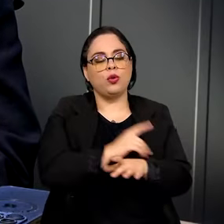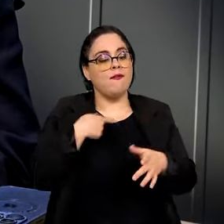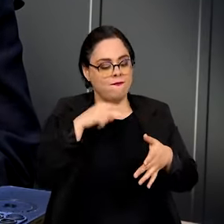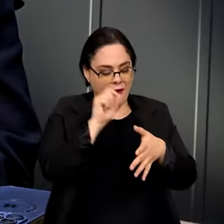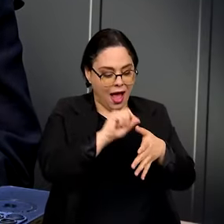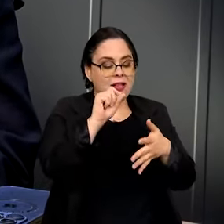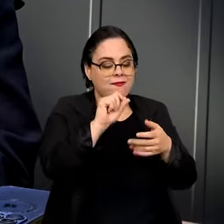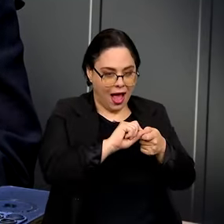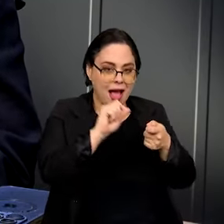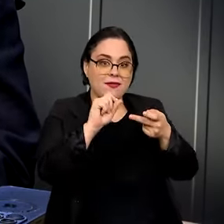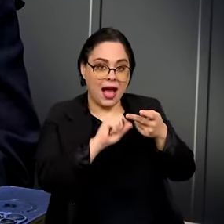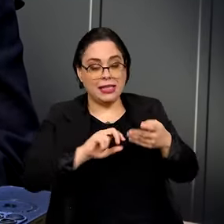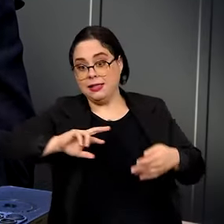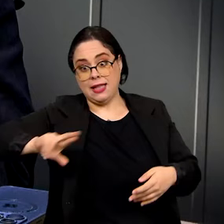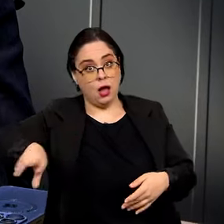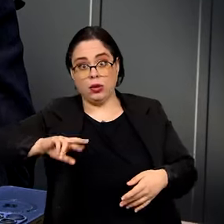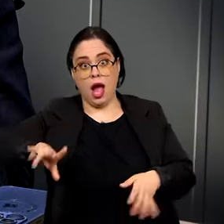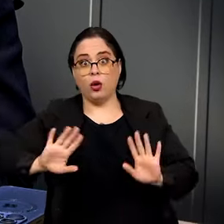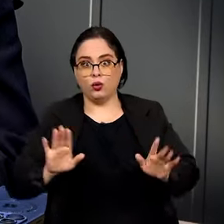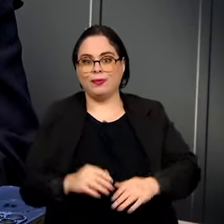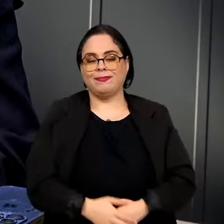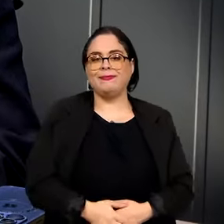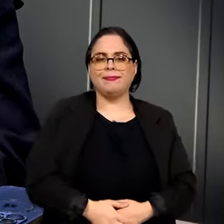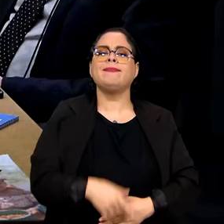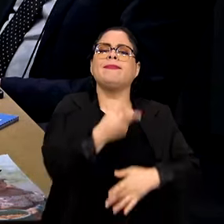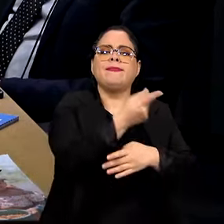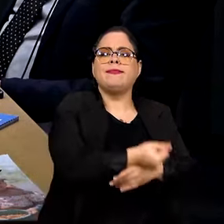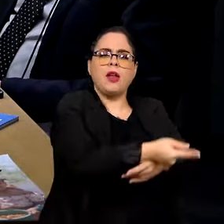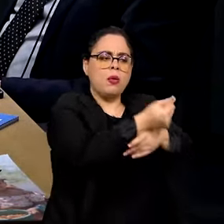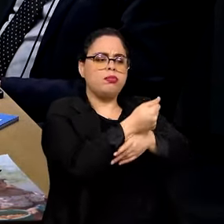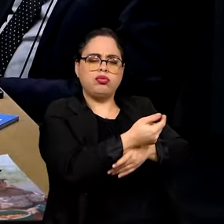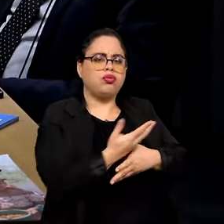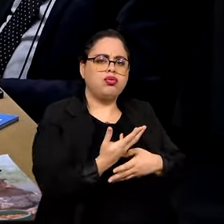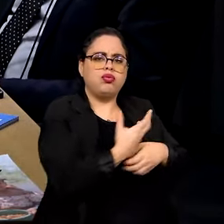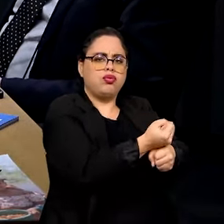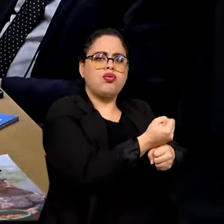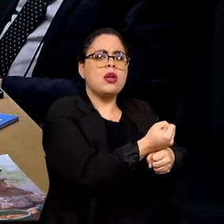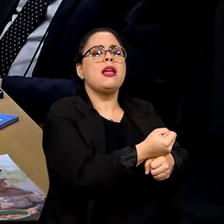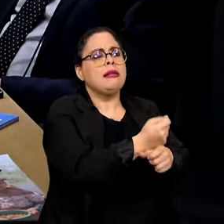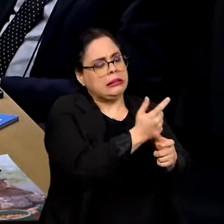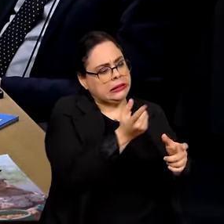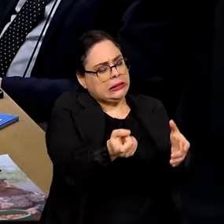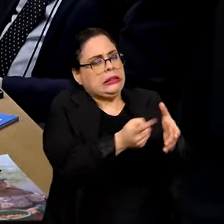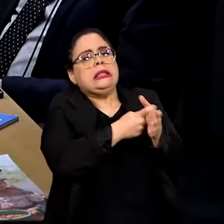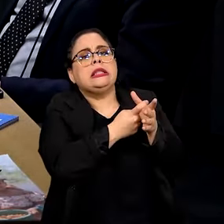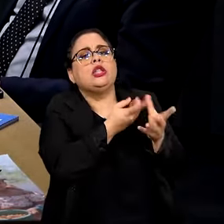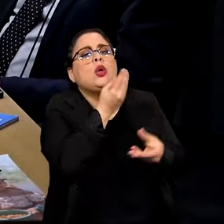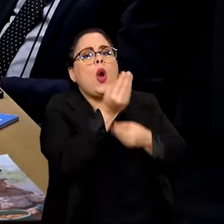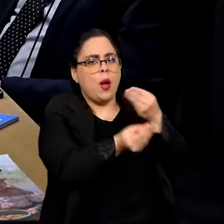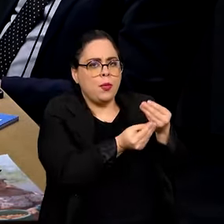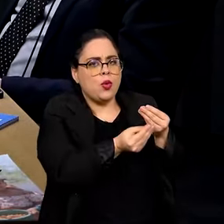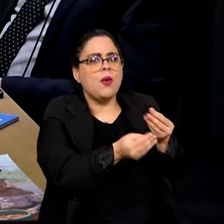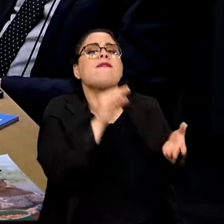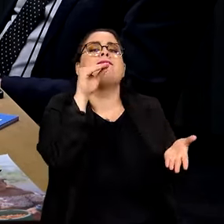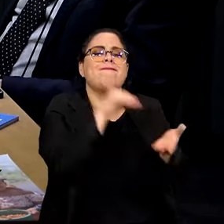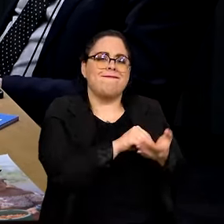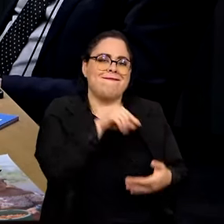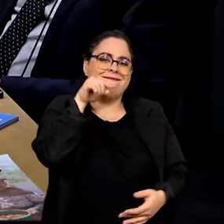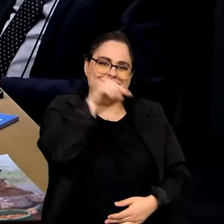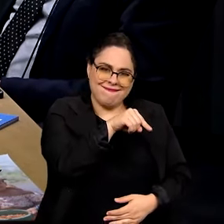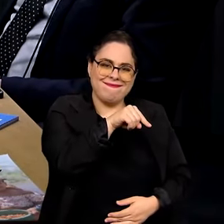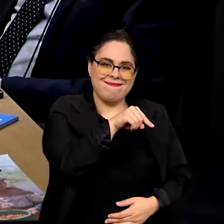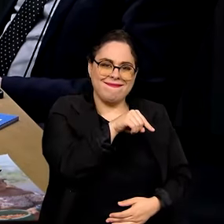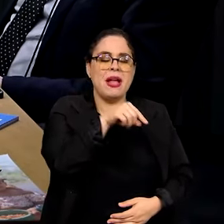ou não fazer os financiamentos que não deram certo se transformaram em dívidas foi